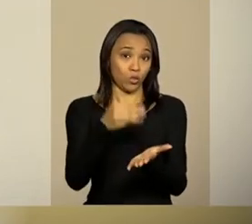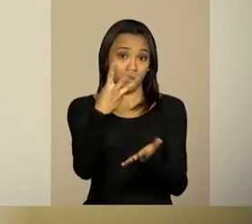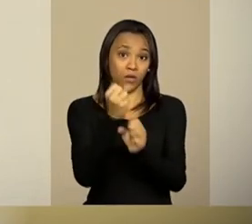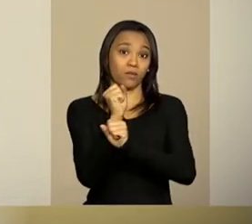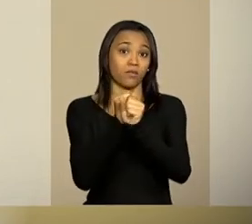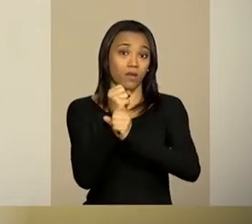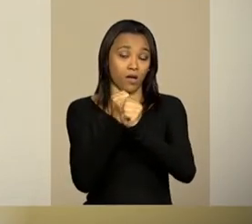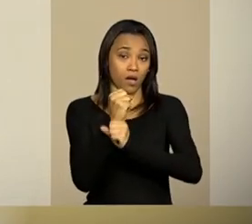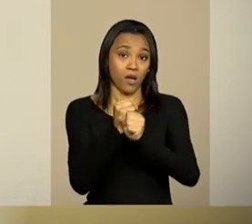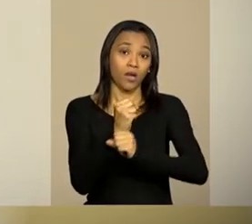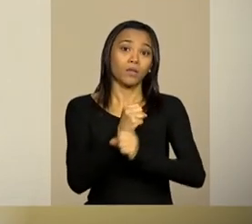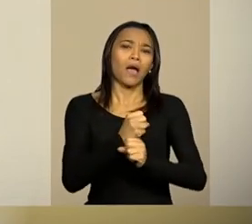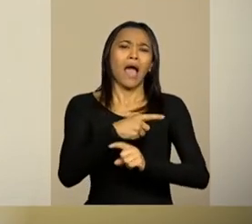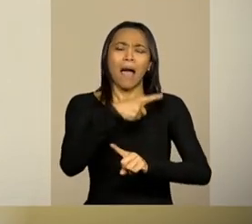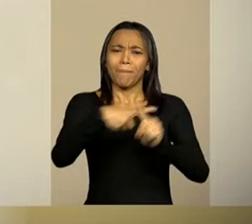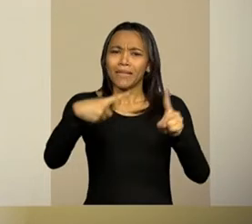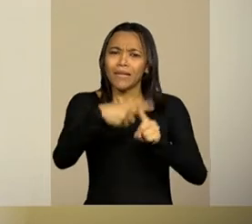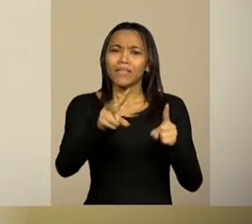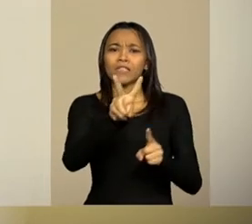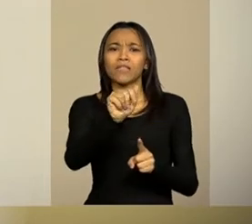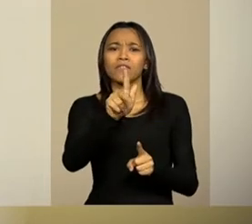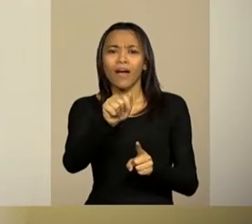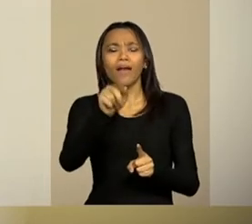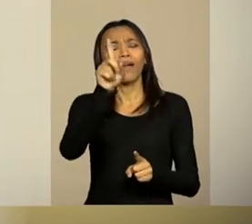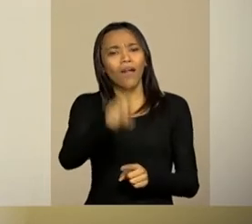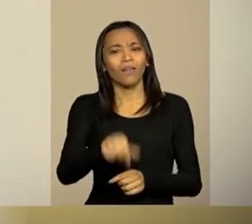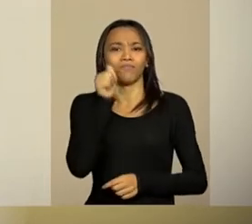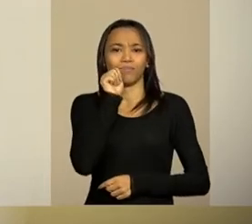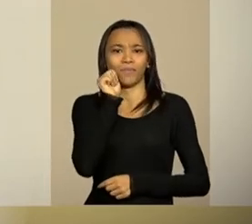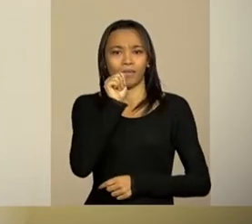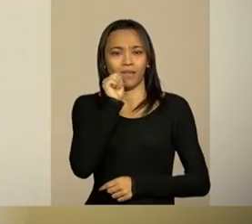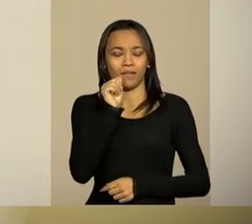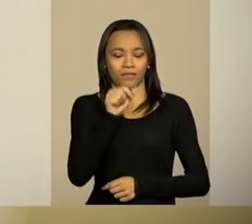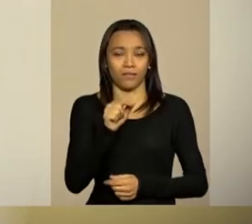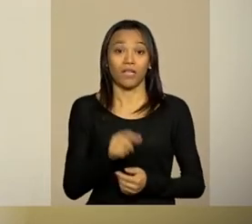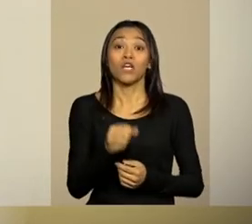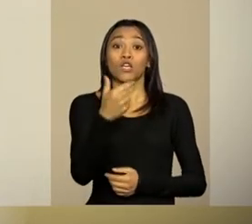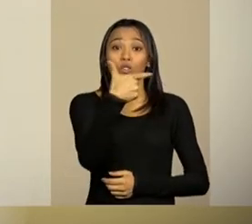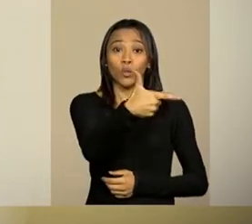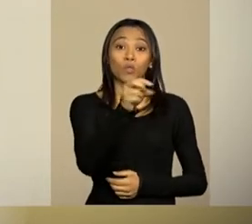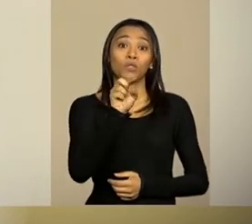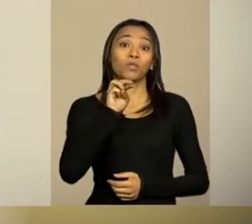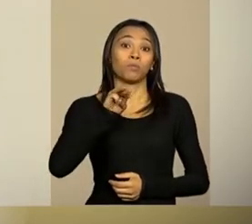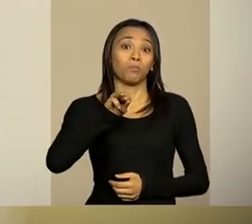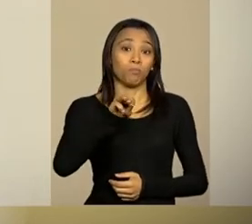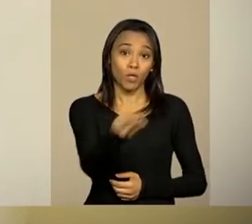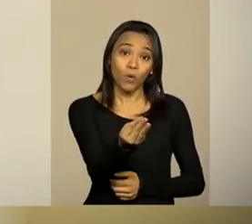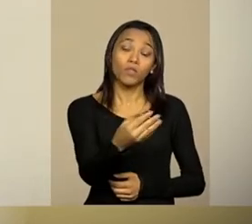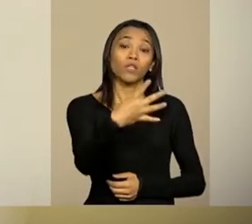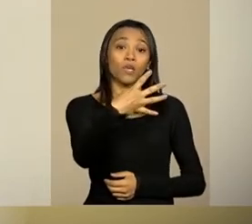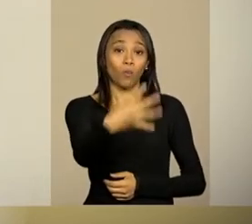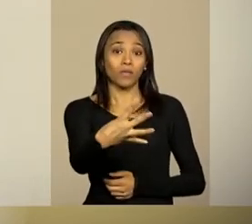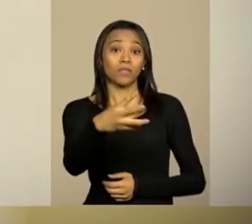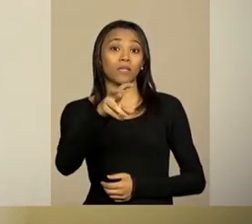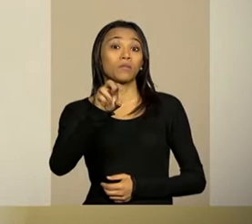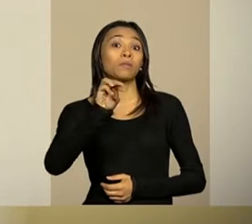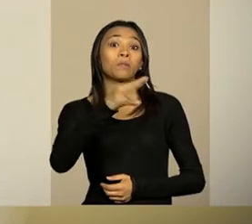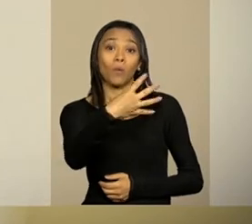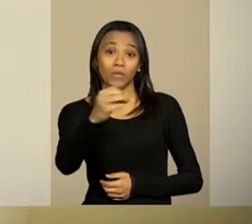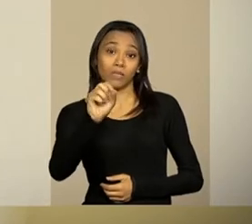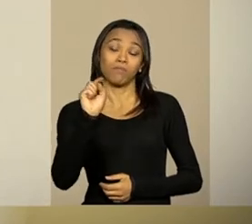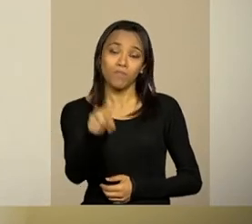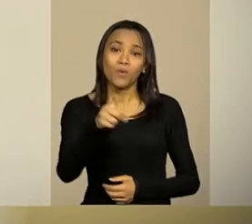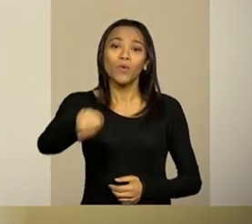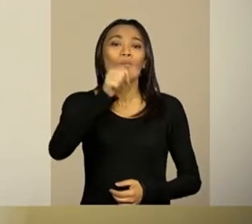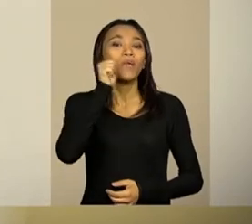Total Luciano mais da metade das vagas foi ocupada por mulheres foram 2400000 mulheres